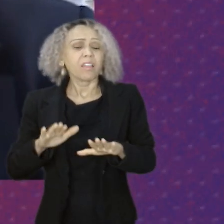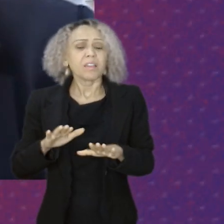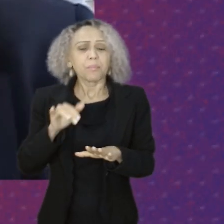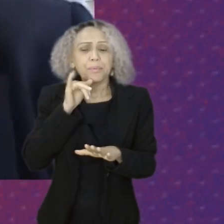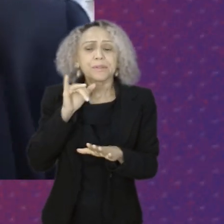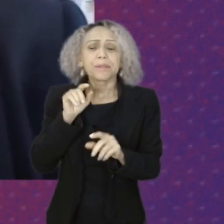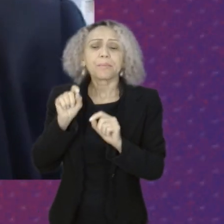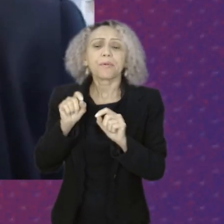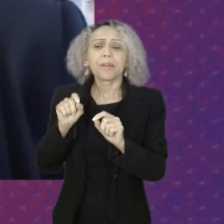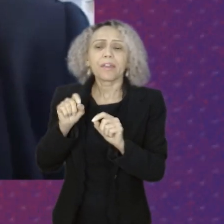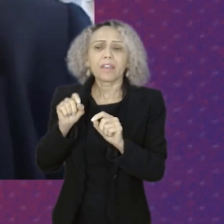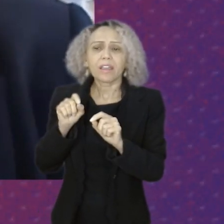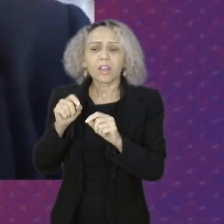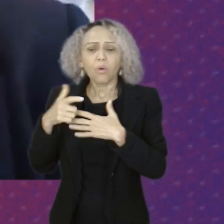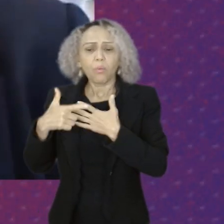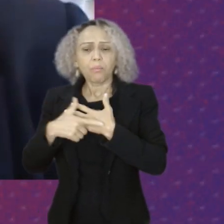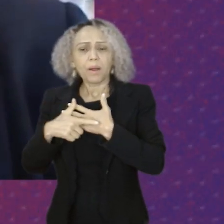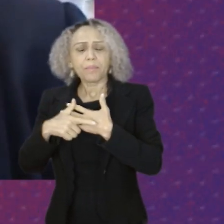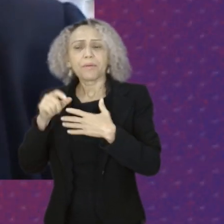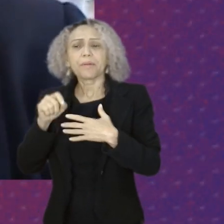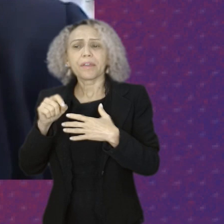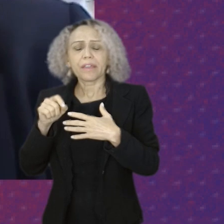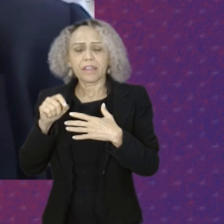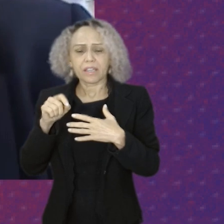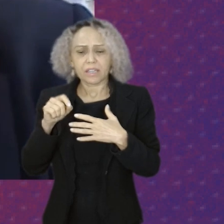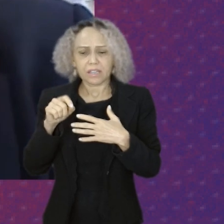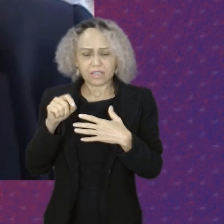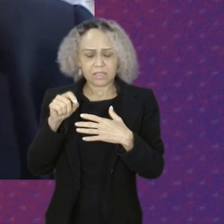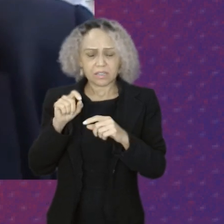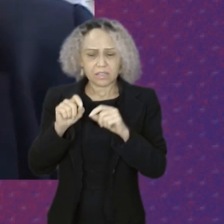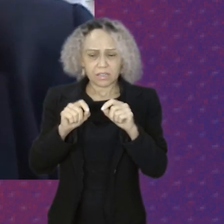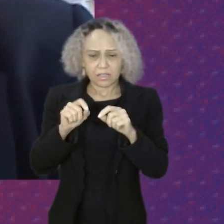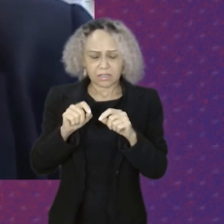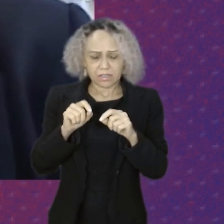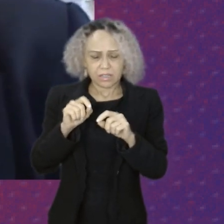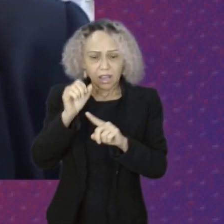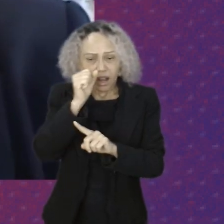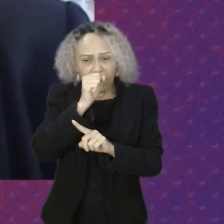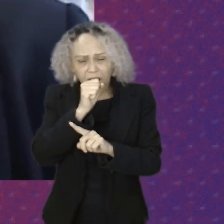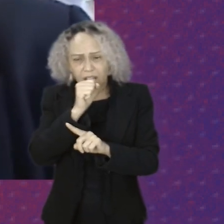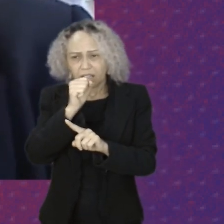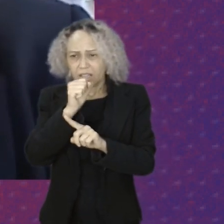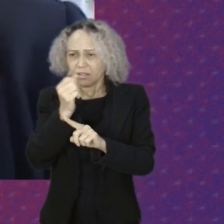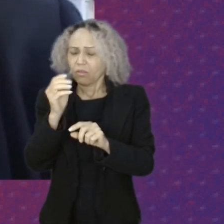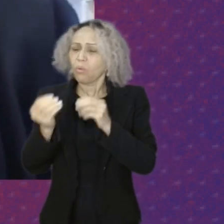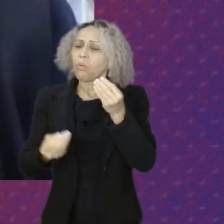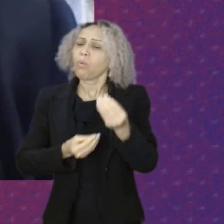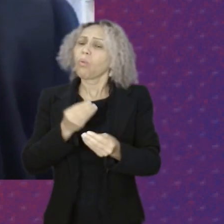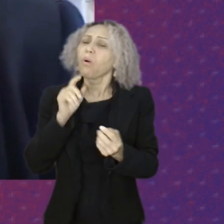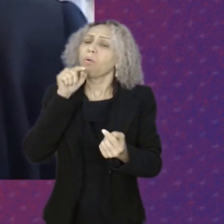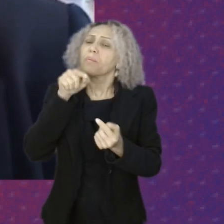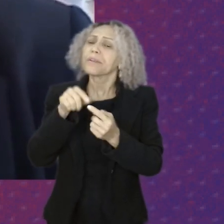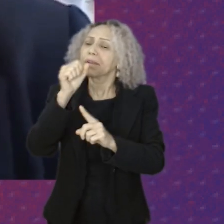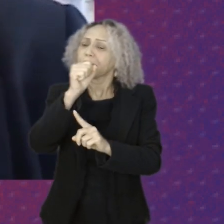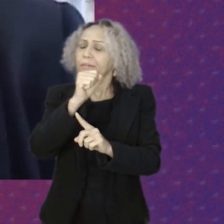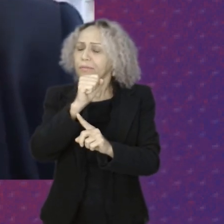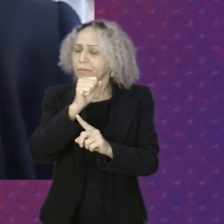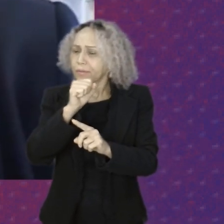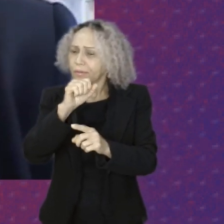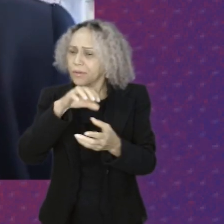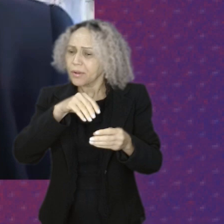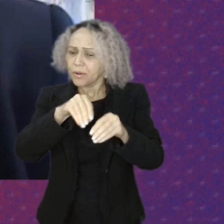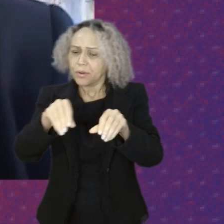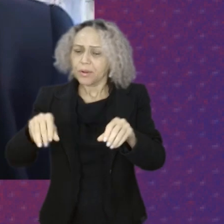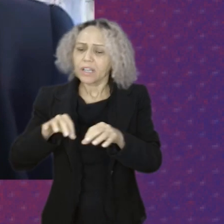terra, que muitas vezes descumpre, que muitas vezes faz grilagem da terra, que falsifica o documento e tem acesso àquela terra, isso